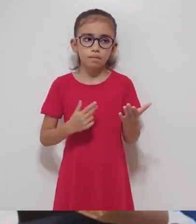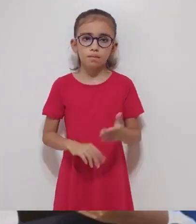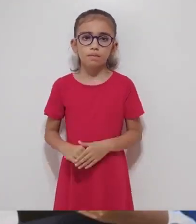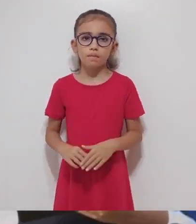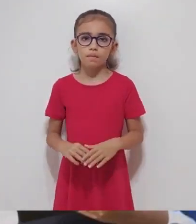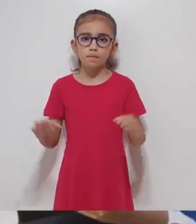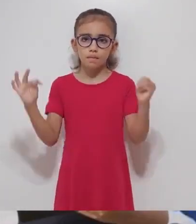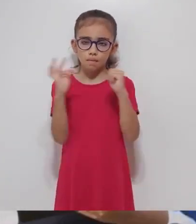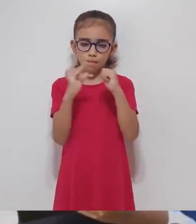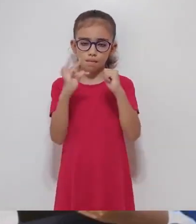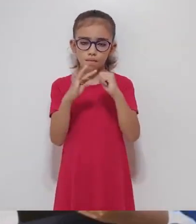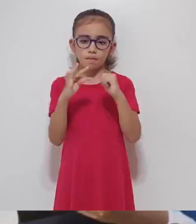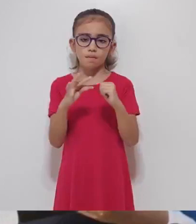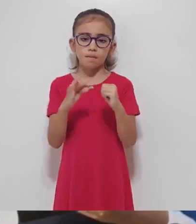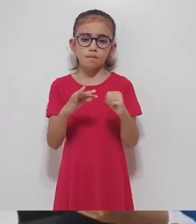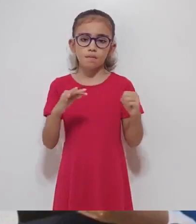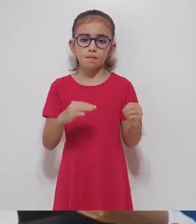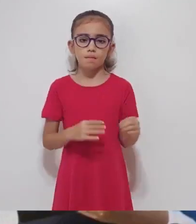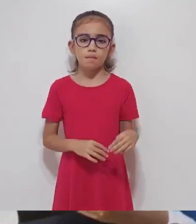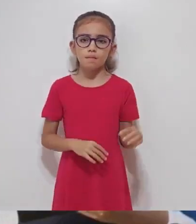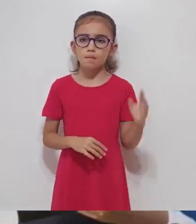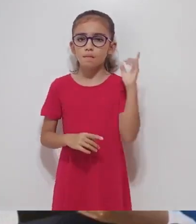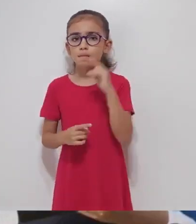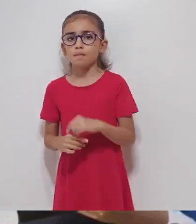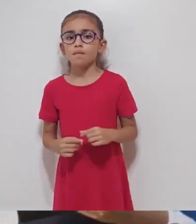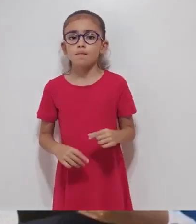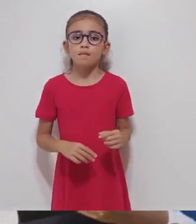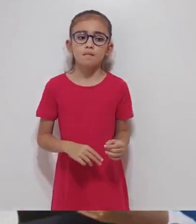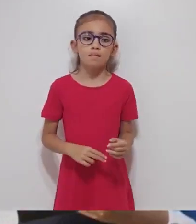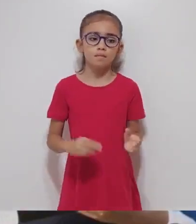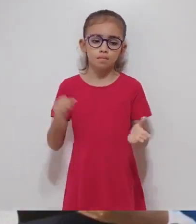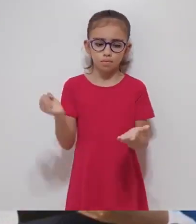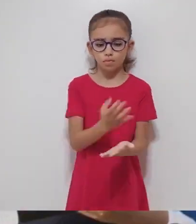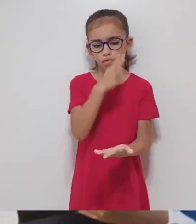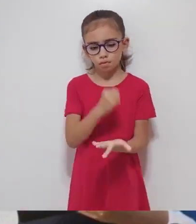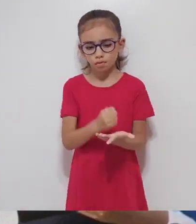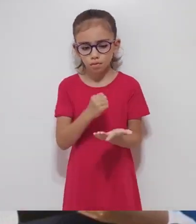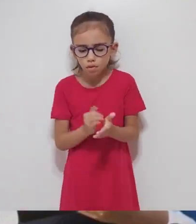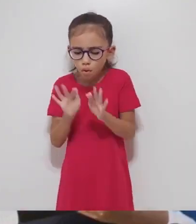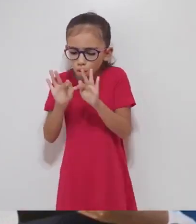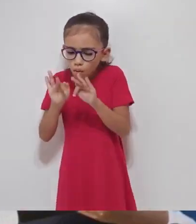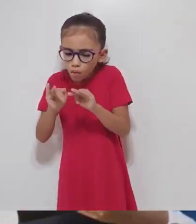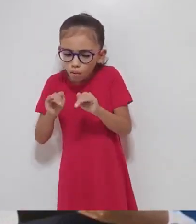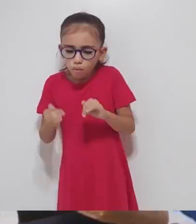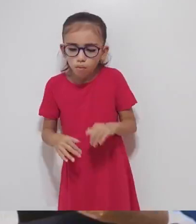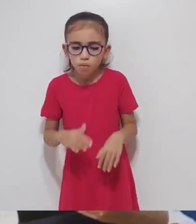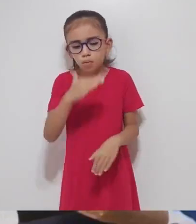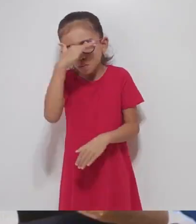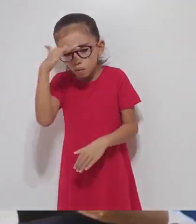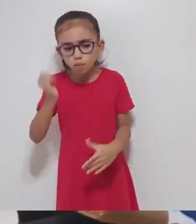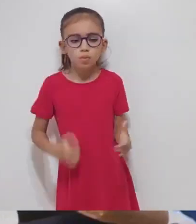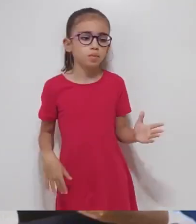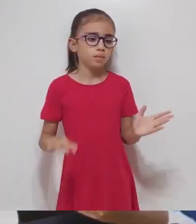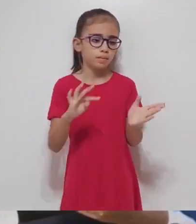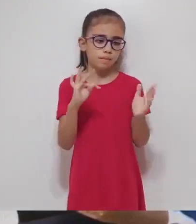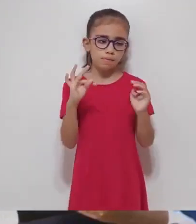ler no livro de Tiago, que fica lá no Novo Testamento, lá no finalzinho. E aí você procura o